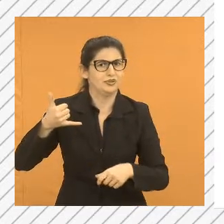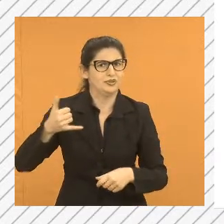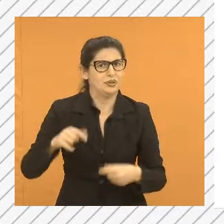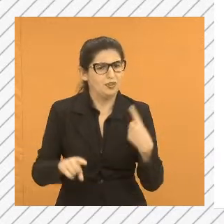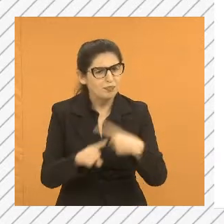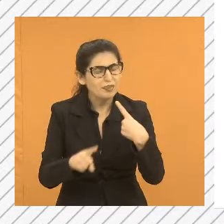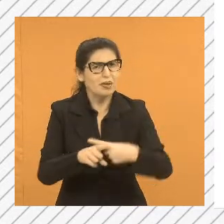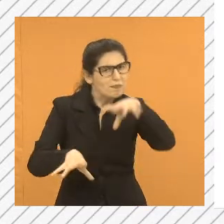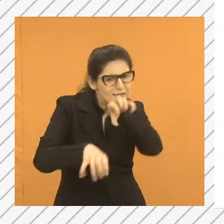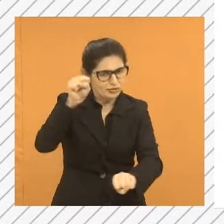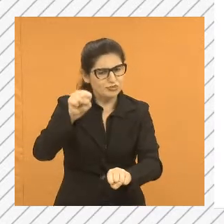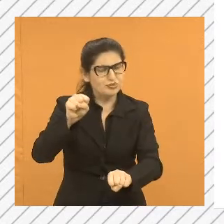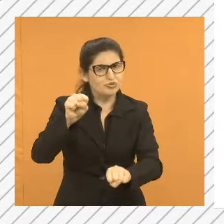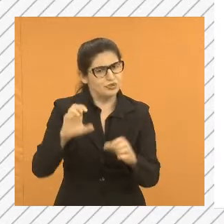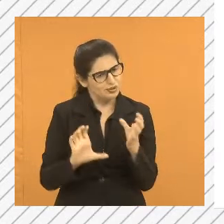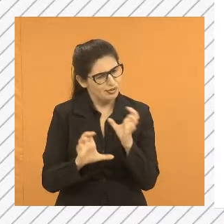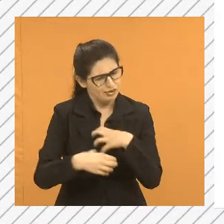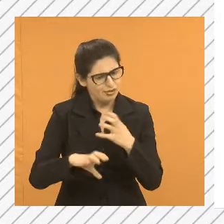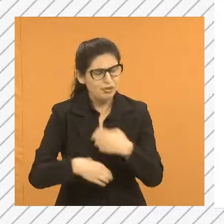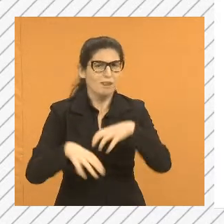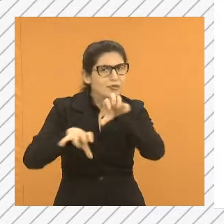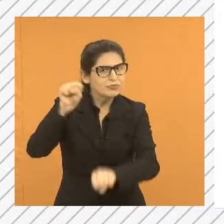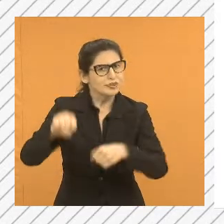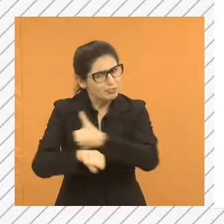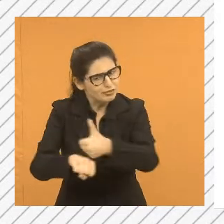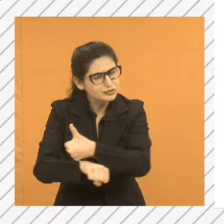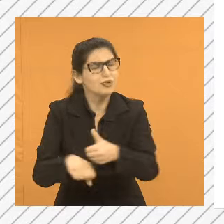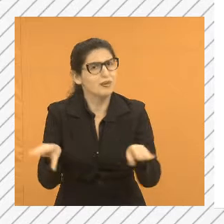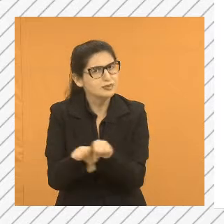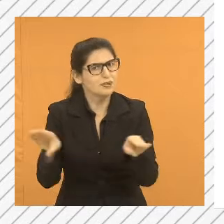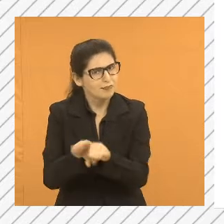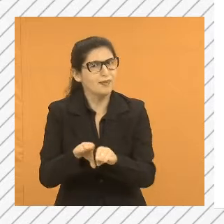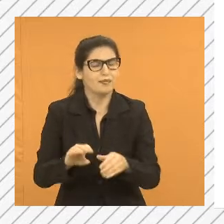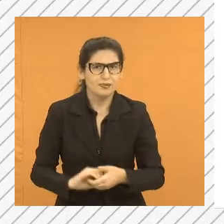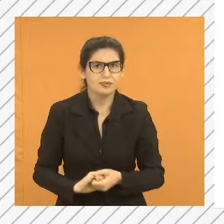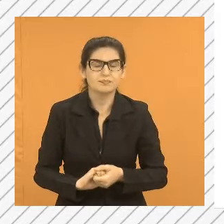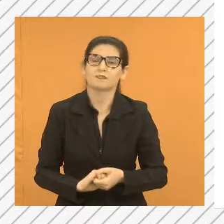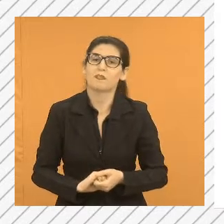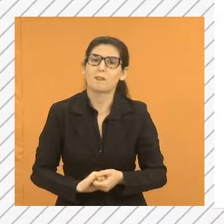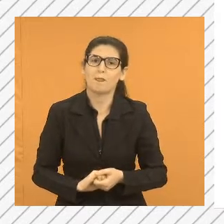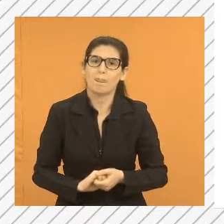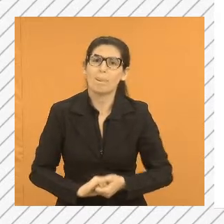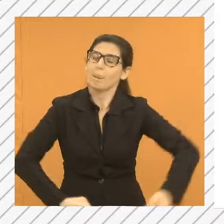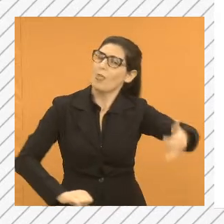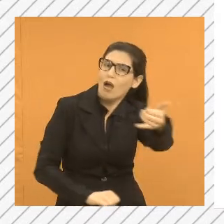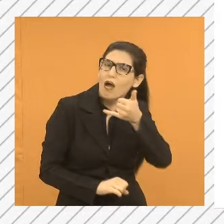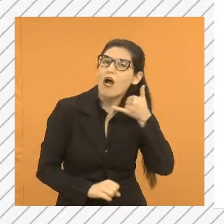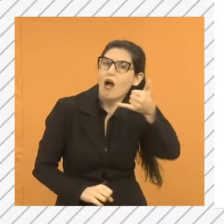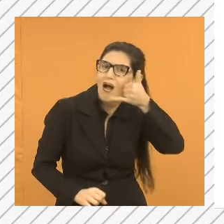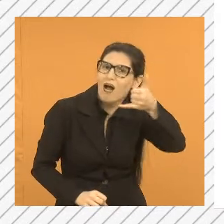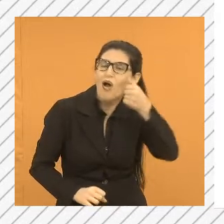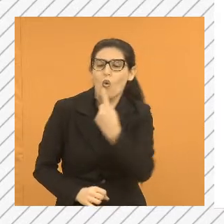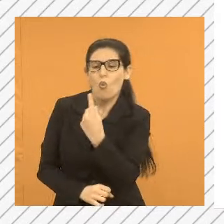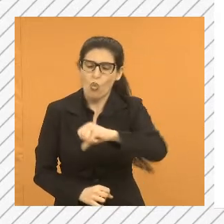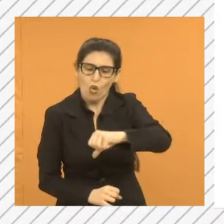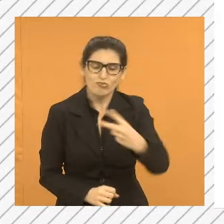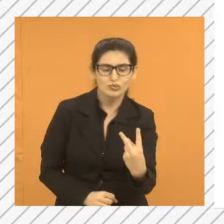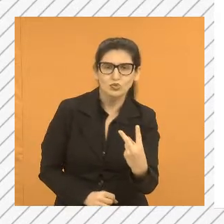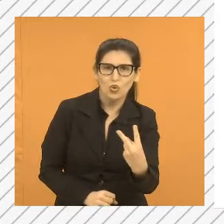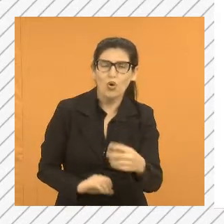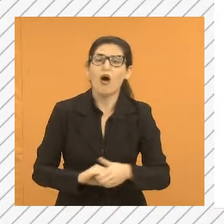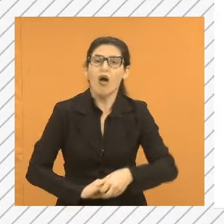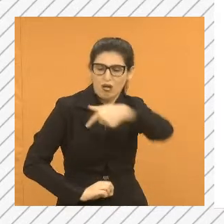interferindo no atendimento e no tempo-resposta das nossas unidades. Temos um número de chamadas atendidas pelo telefone 192